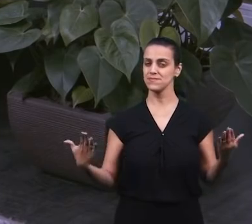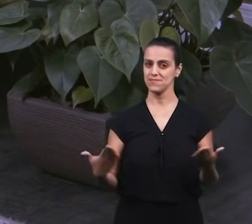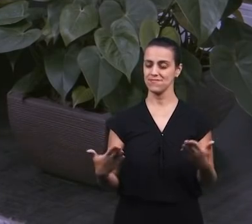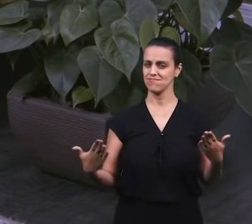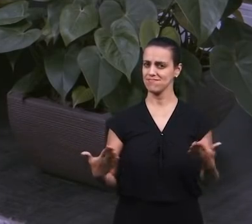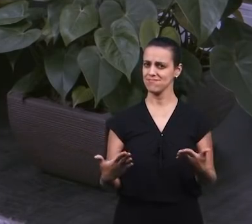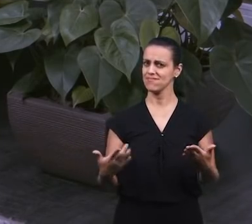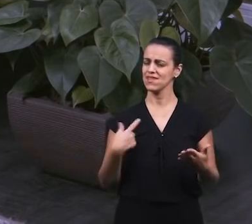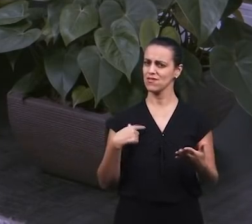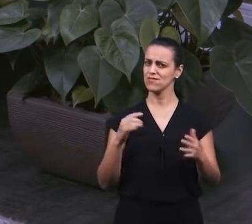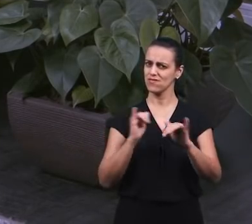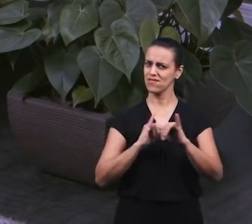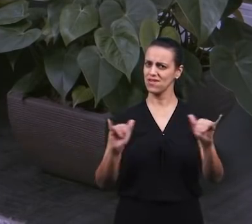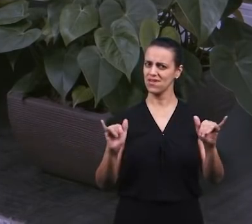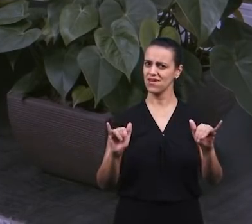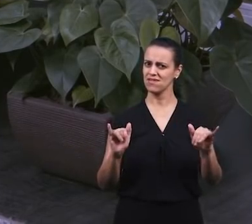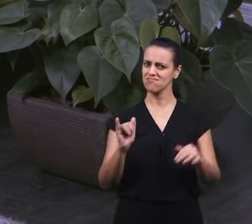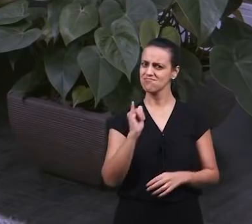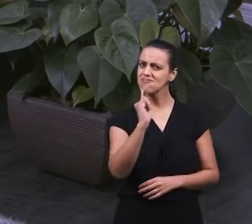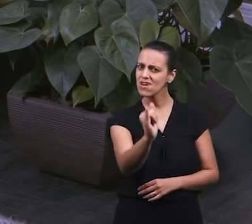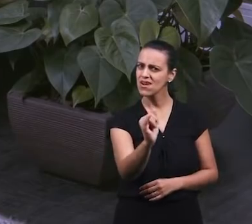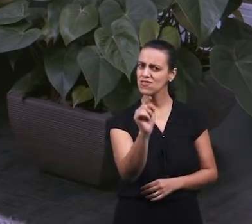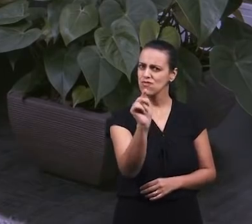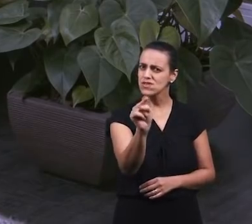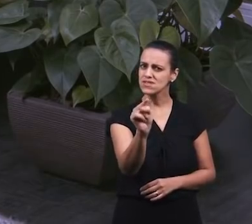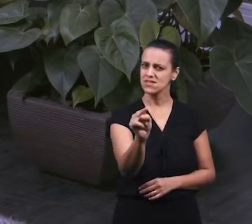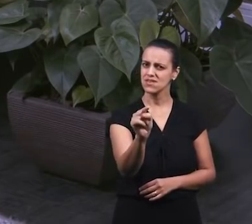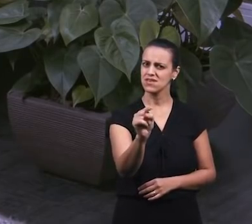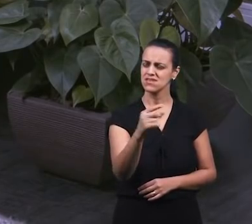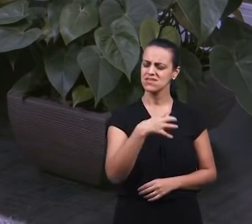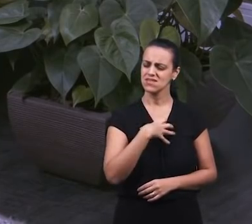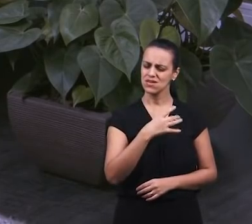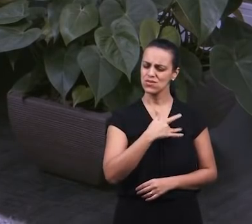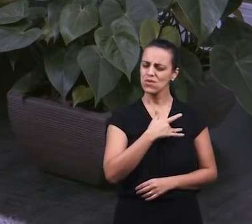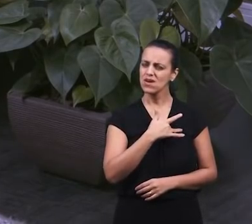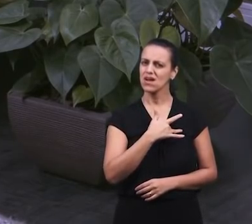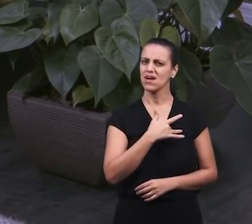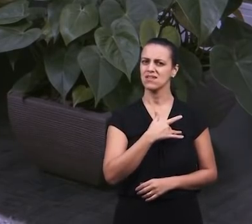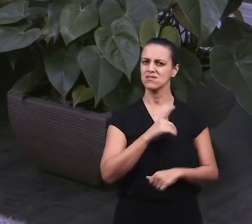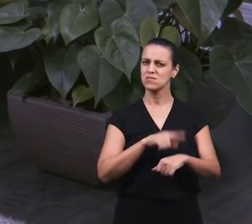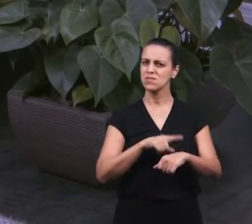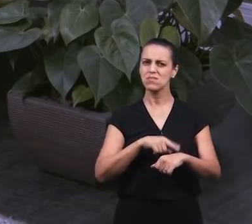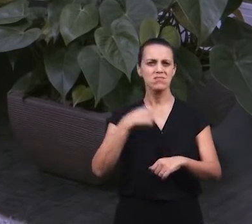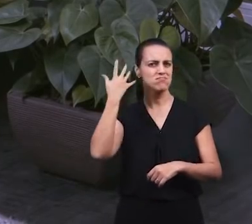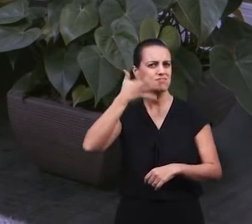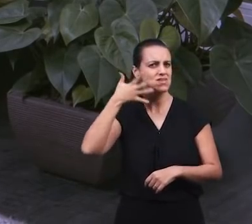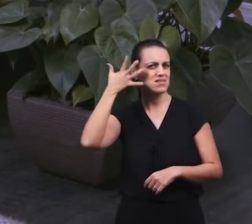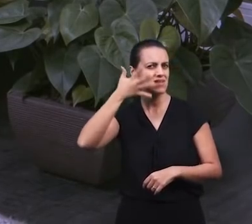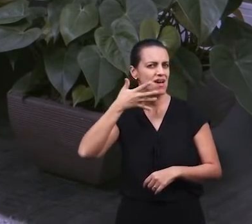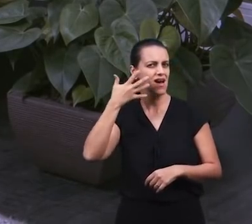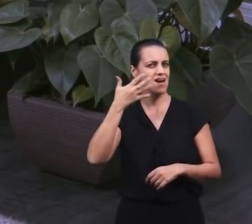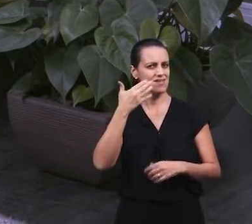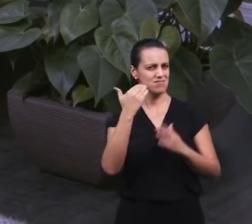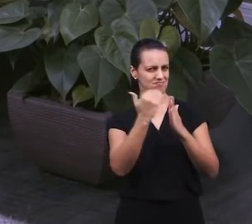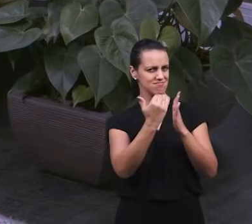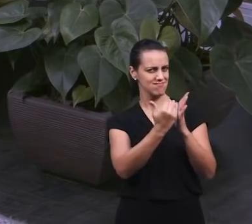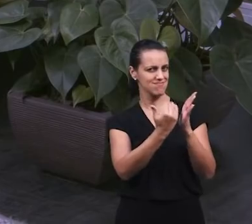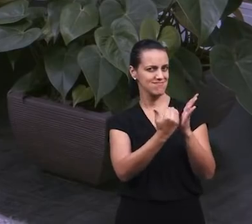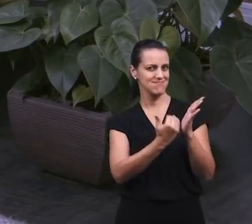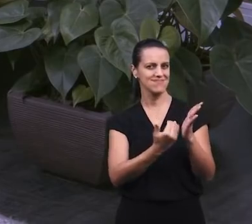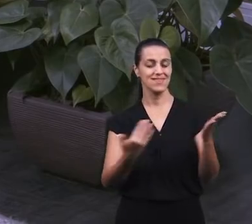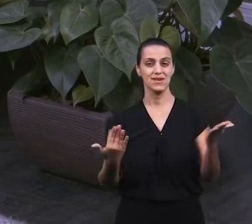Agora, eu quero falar para você que foi tocado pela mensagem que foi transmitida através desse